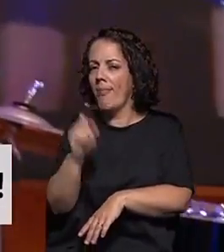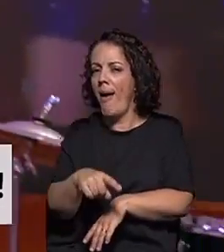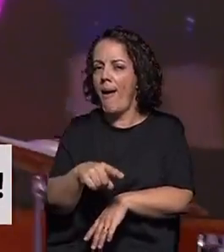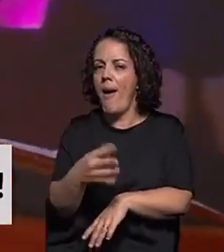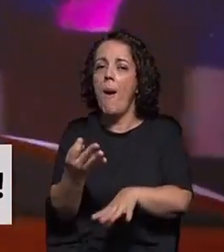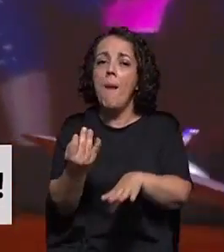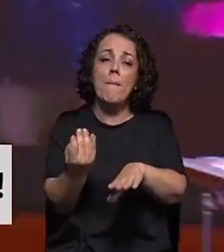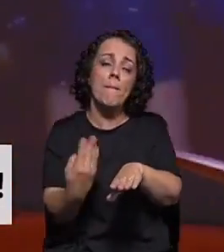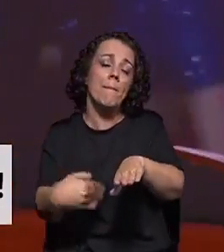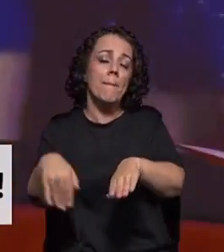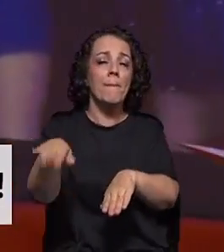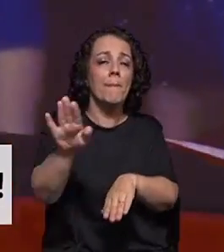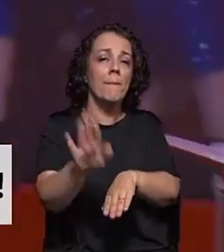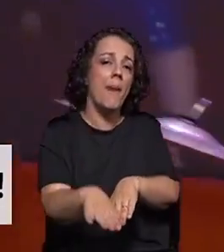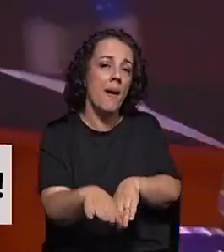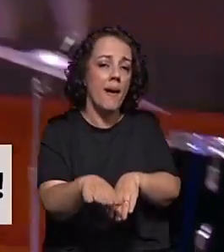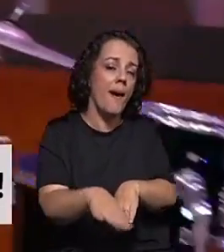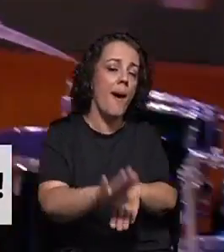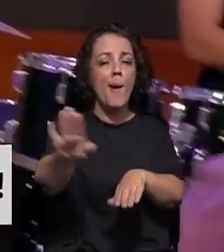frente,